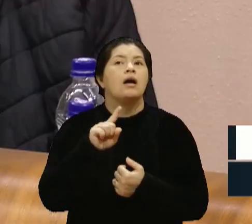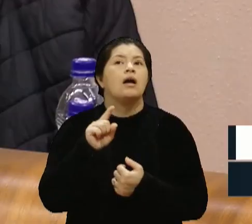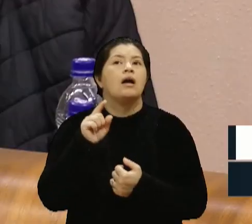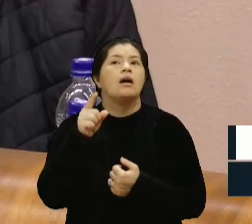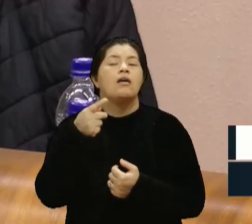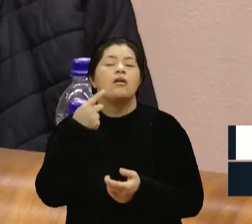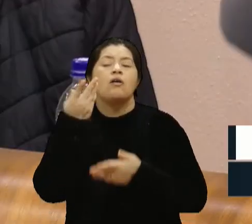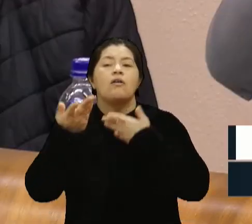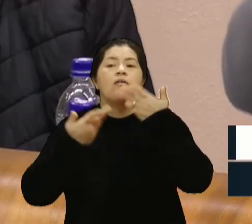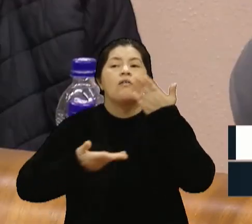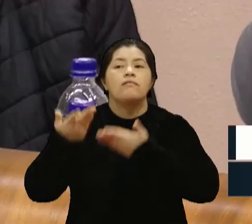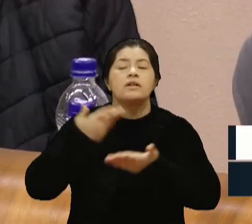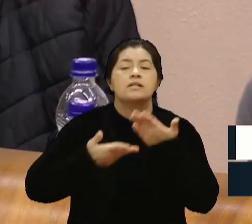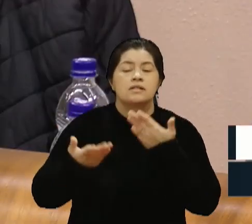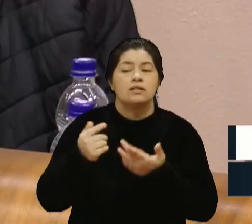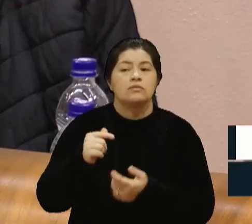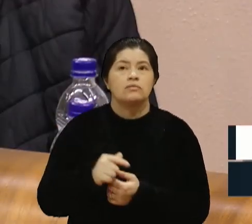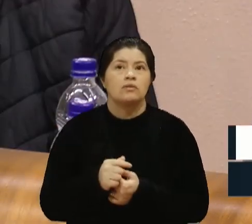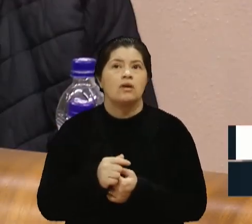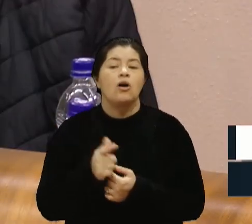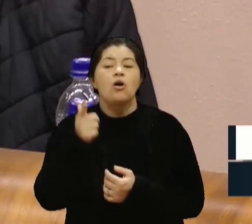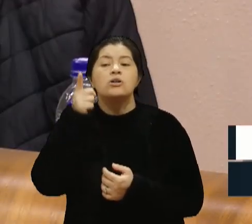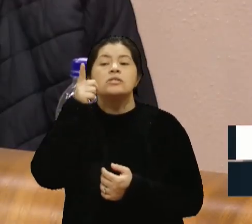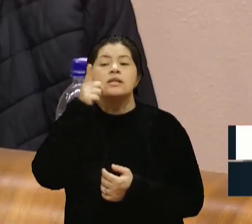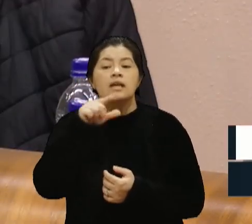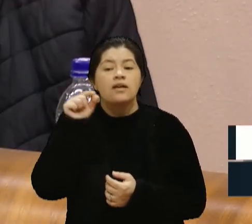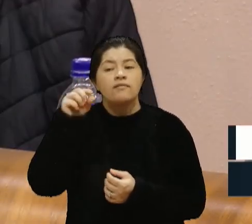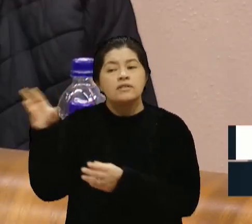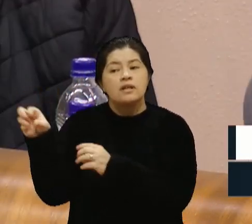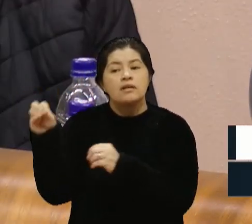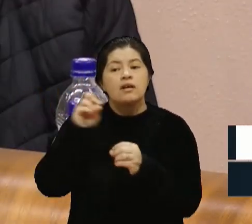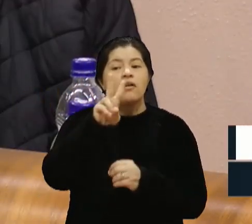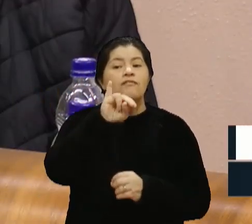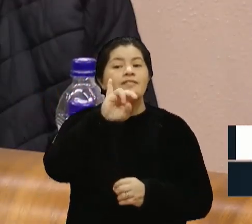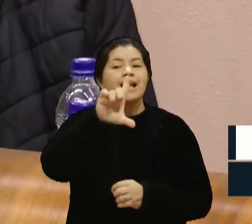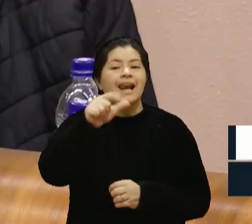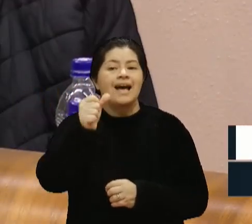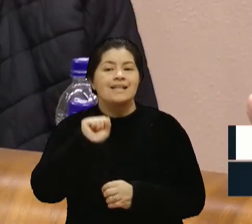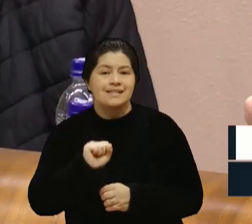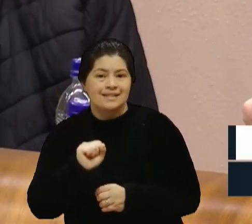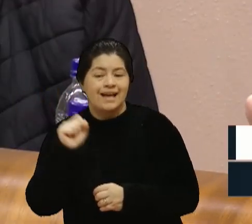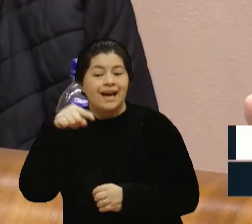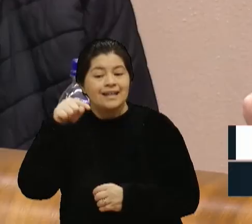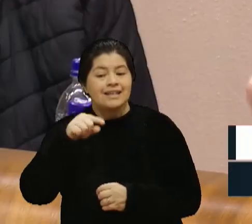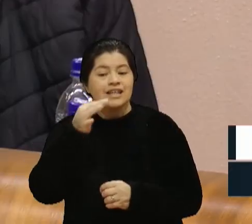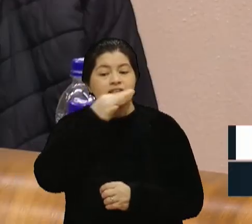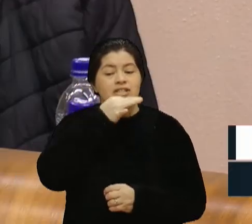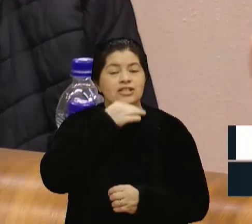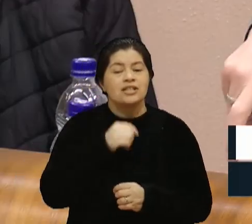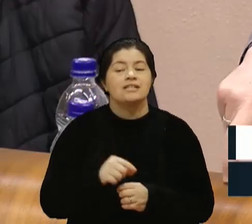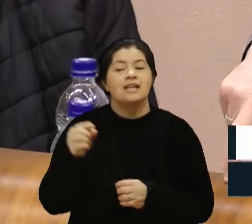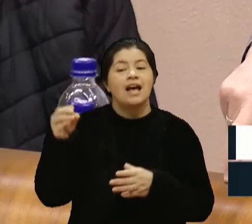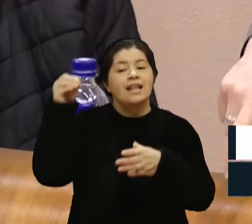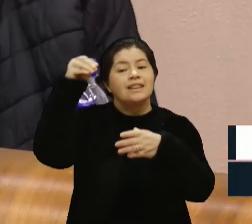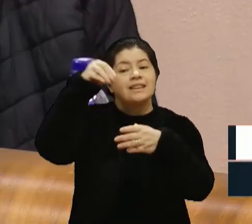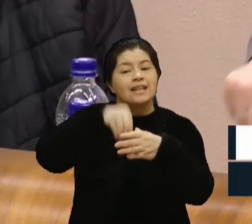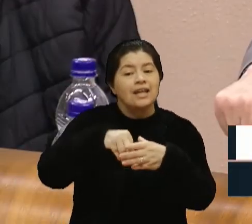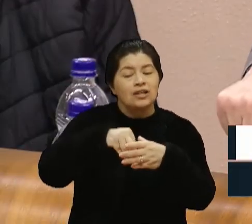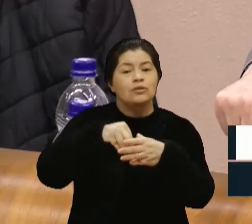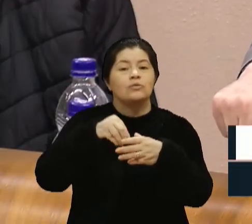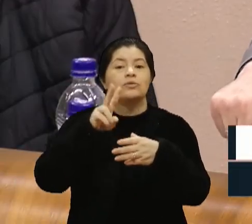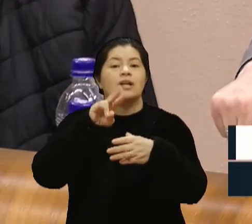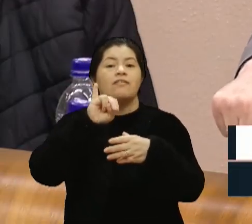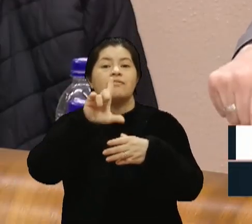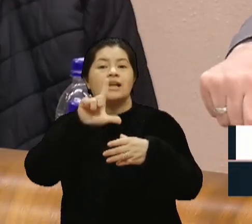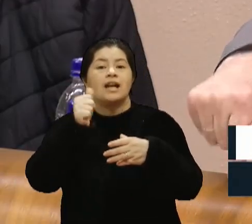estamos conversando com o Estado para, de repente, conseguir trazer uma dessas vilas para cá. E lá dentro dessa vila nós poderíamos ter, além